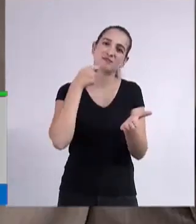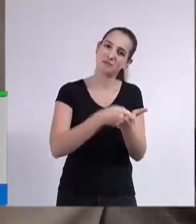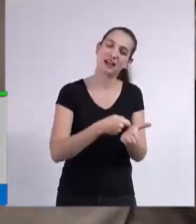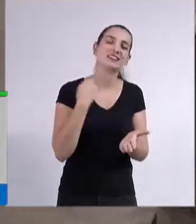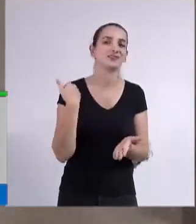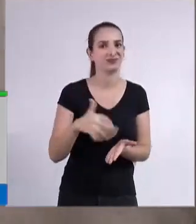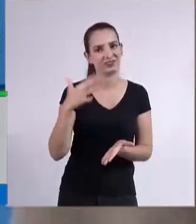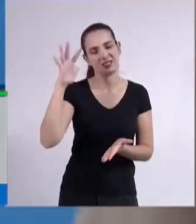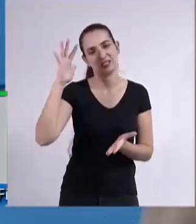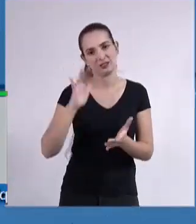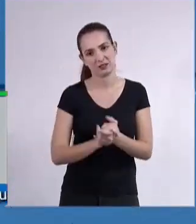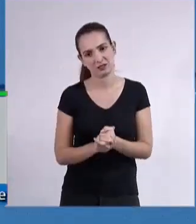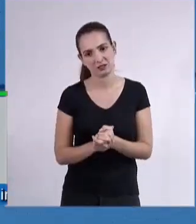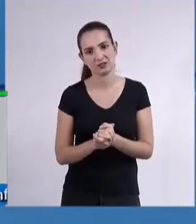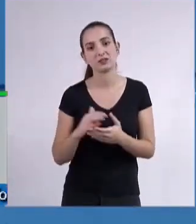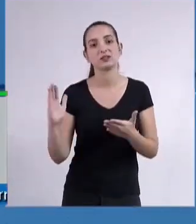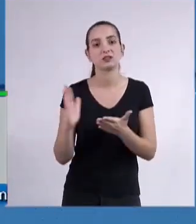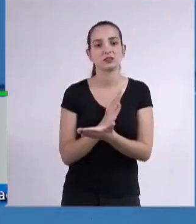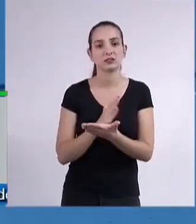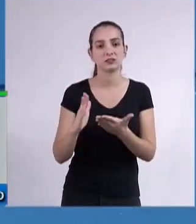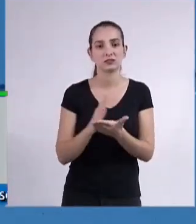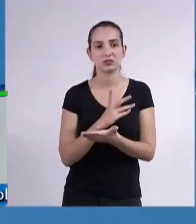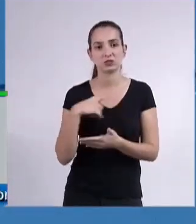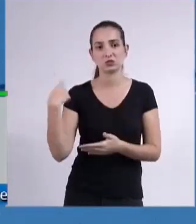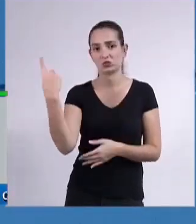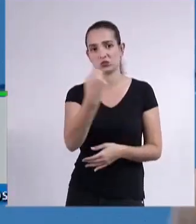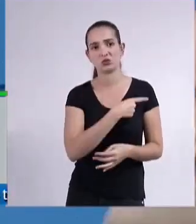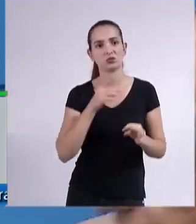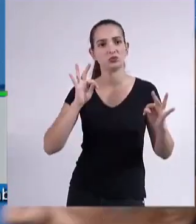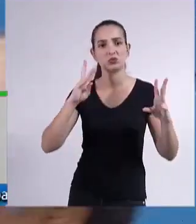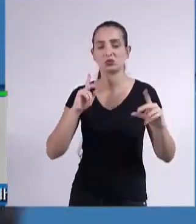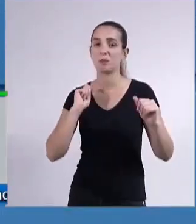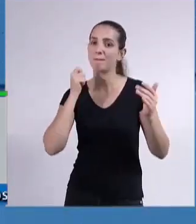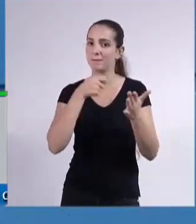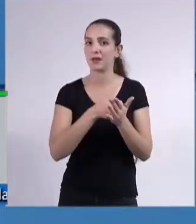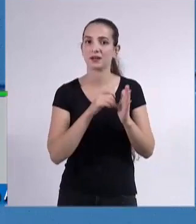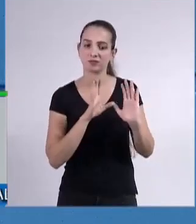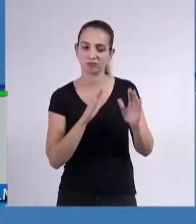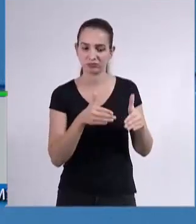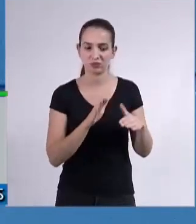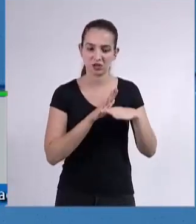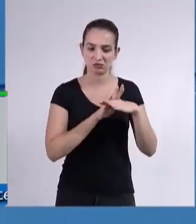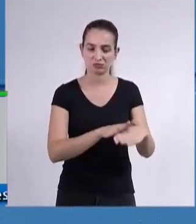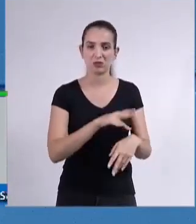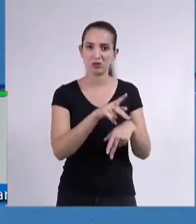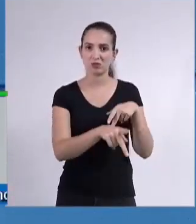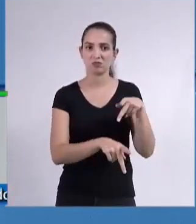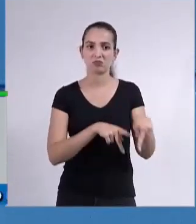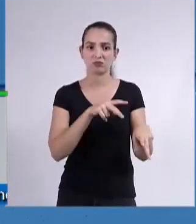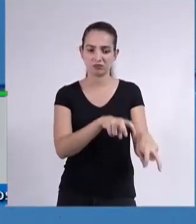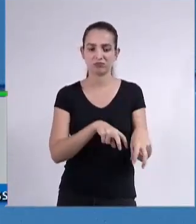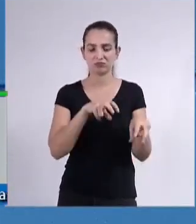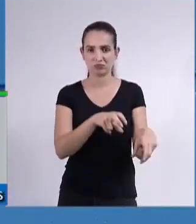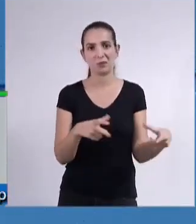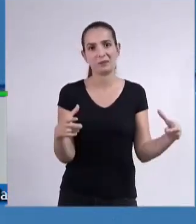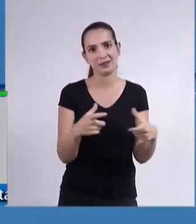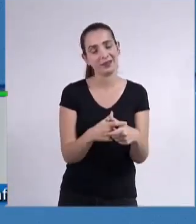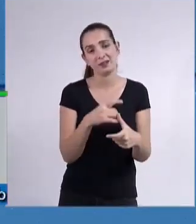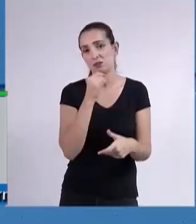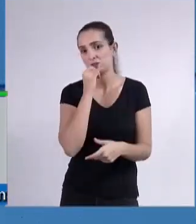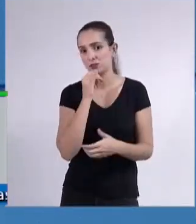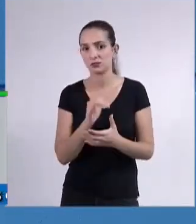paga, às vezes, para beneficiar só determinados grupos. Então, é bom salientar que nenhum de nós, em sã consciência, será